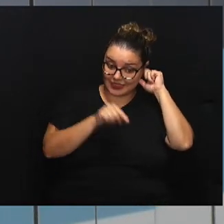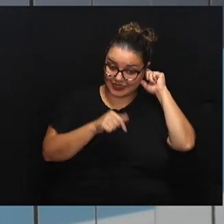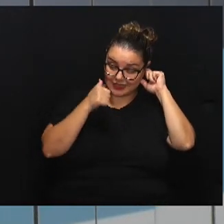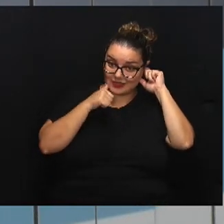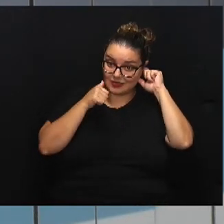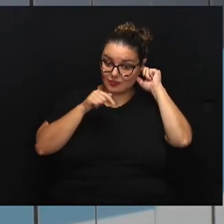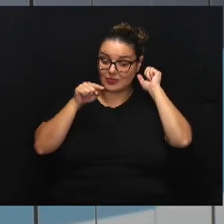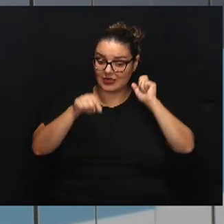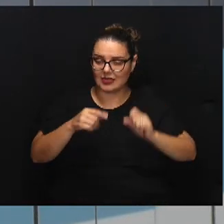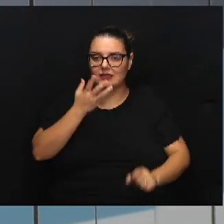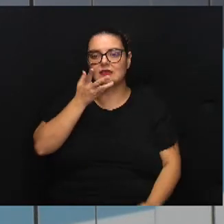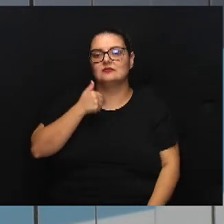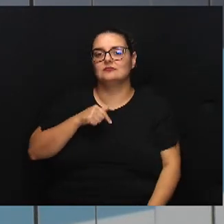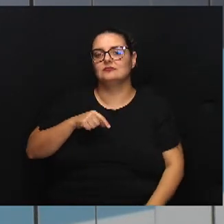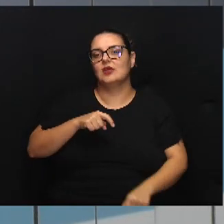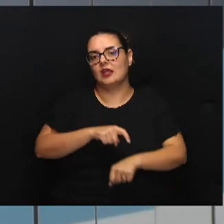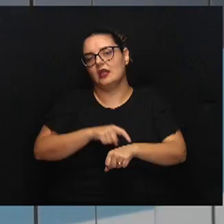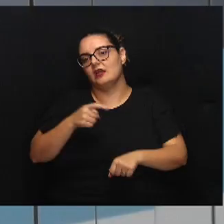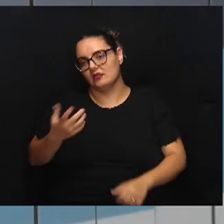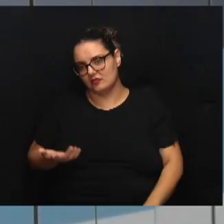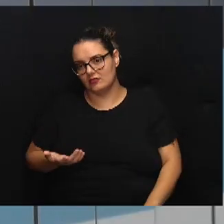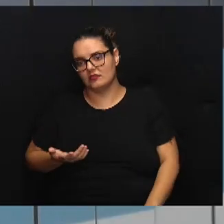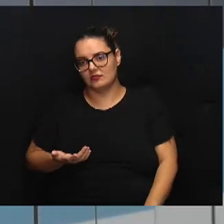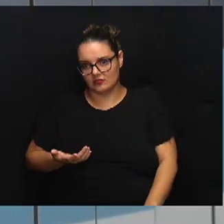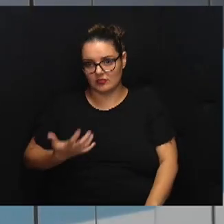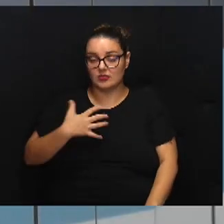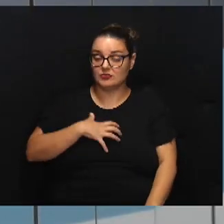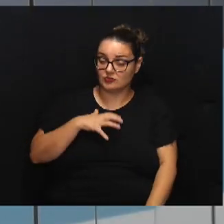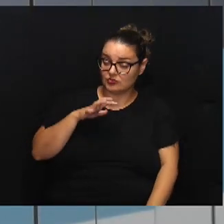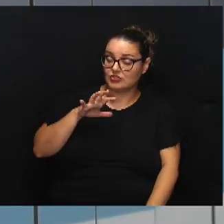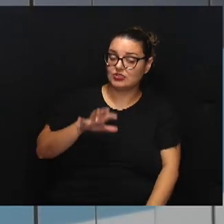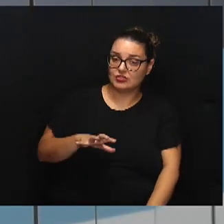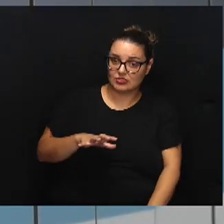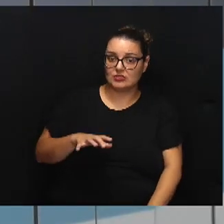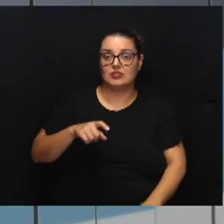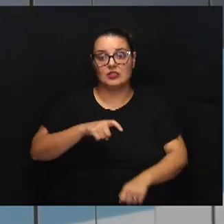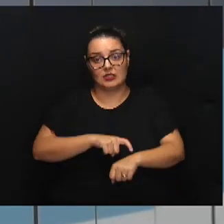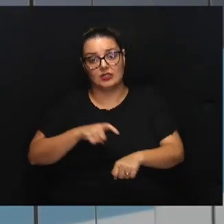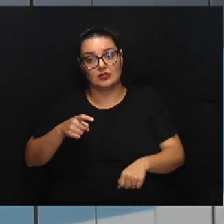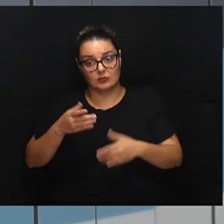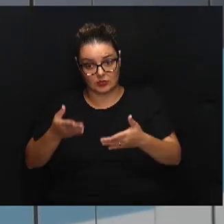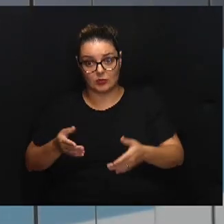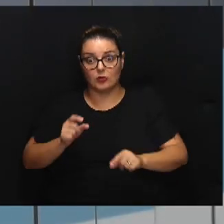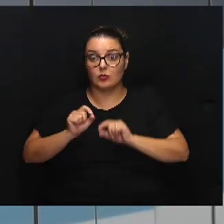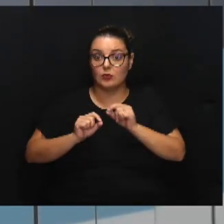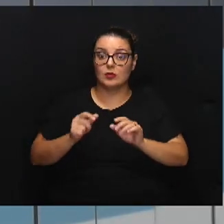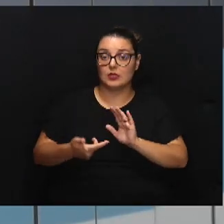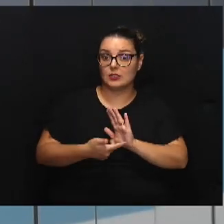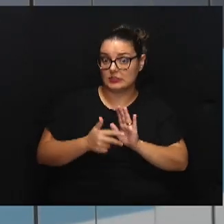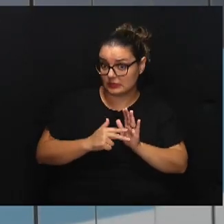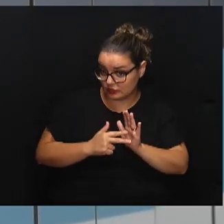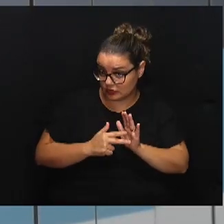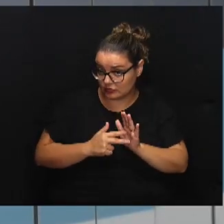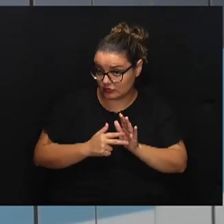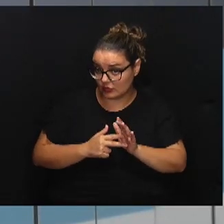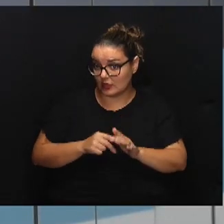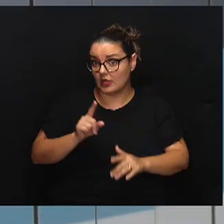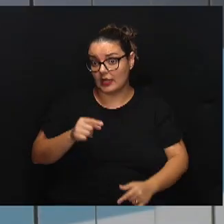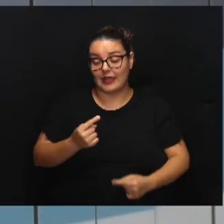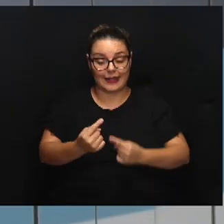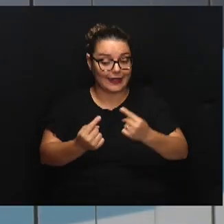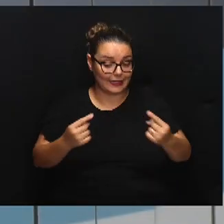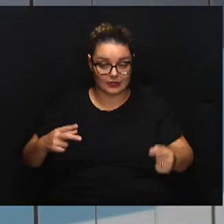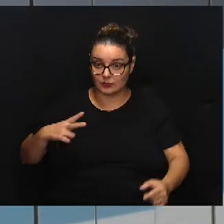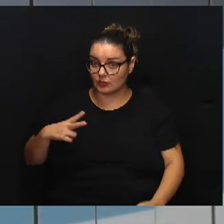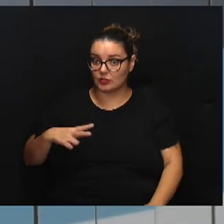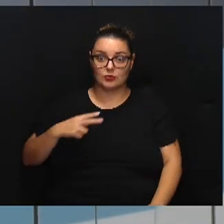aquela criança, naquelas determinadas condições, naquele determinado momento, ou seja, é uma questão individual, não se